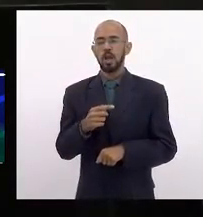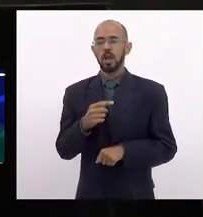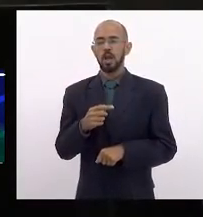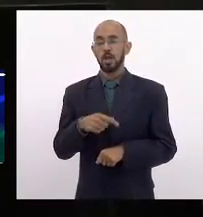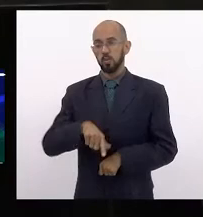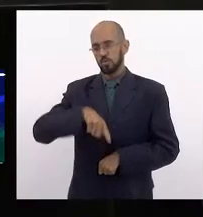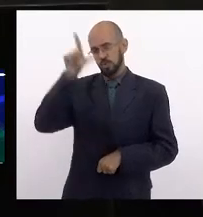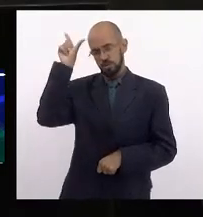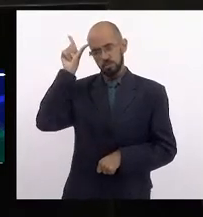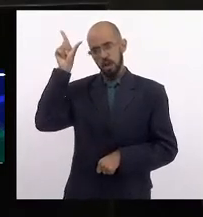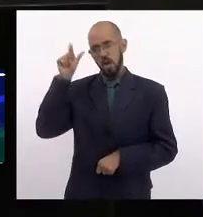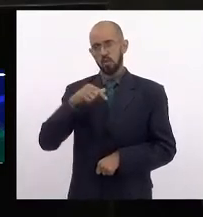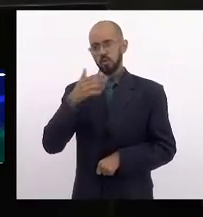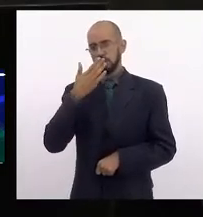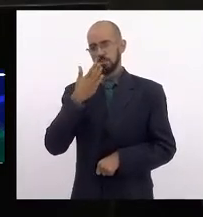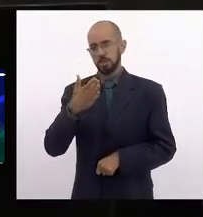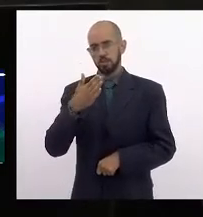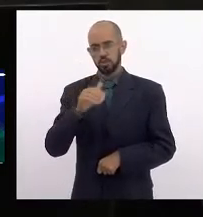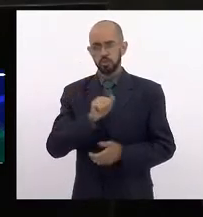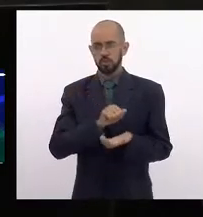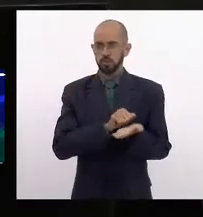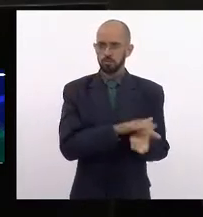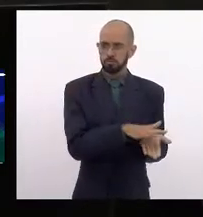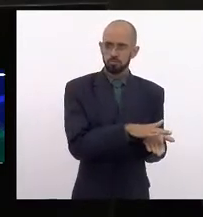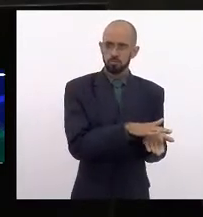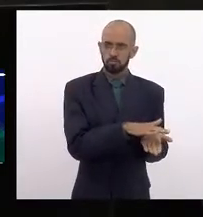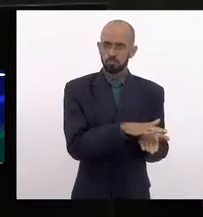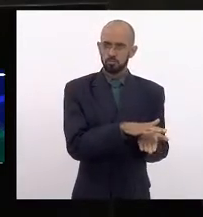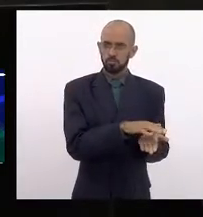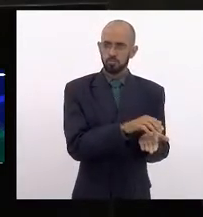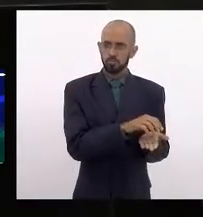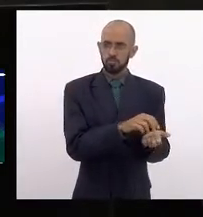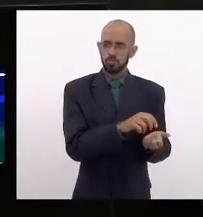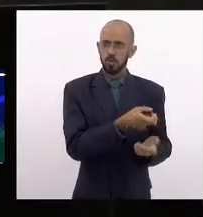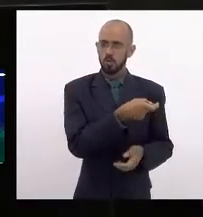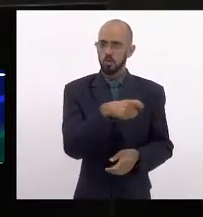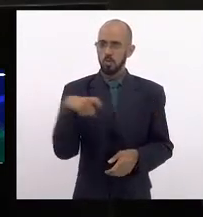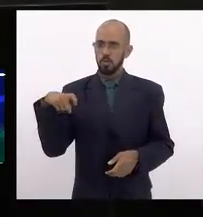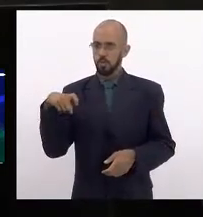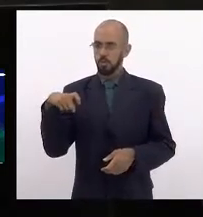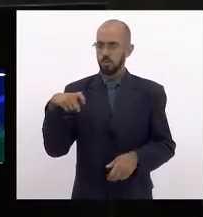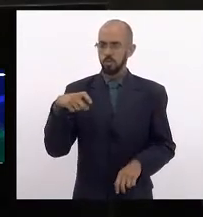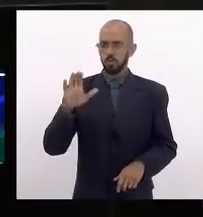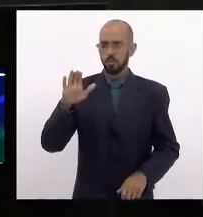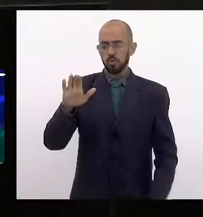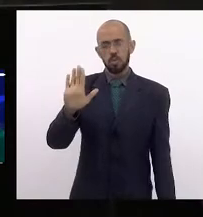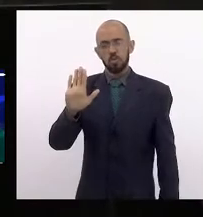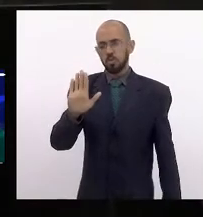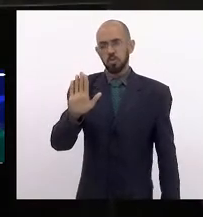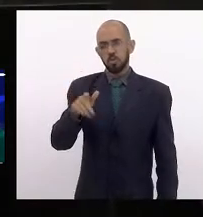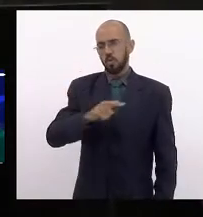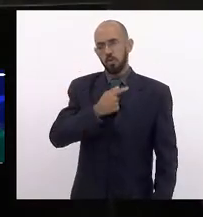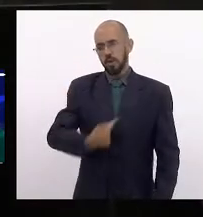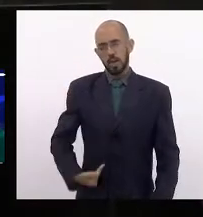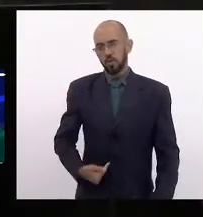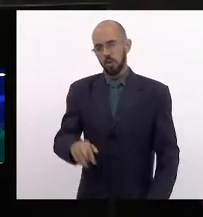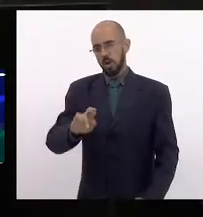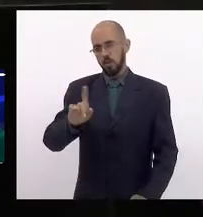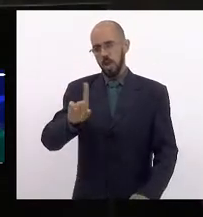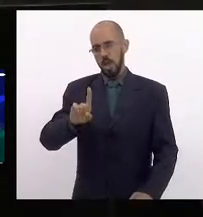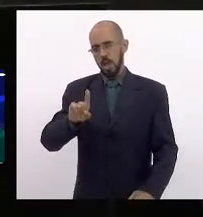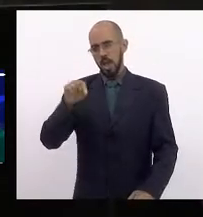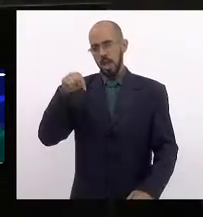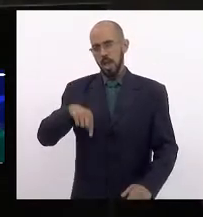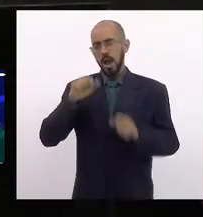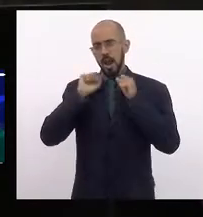Paulo ou todo pedido de impeachment nem a deputada Lucinha que pediu impeachment esta casa acatou o pedido